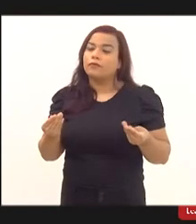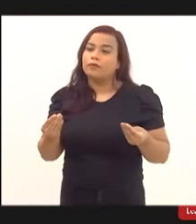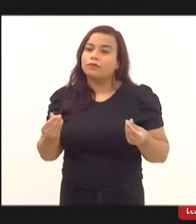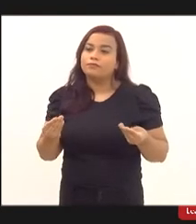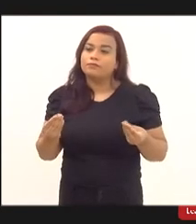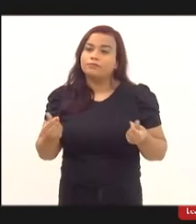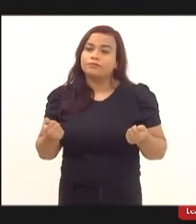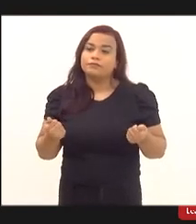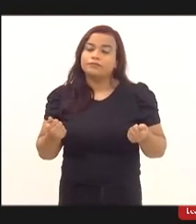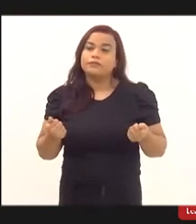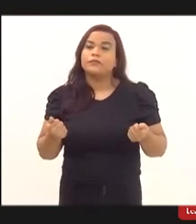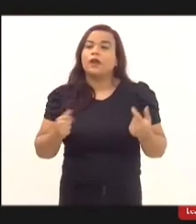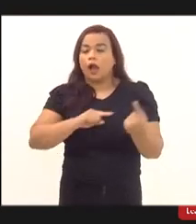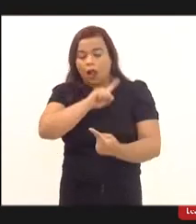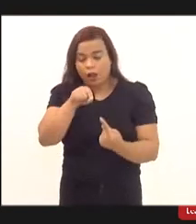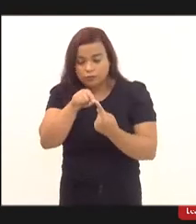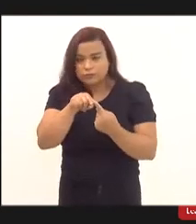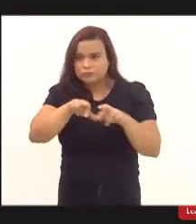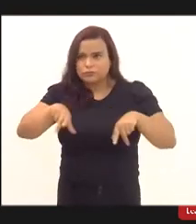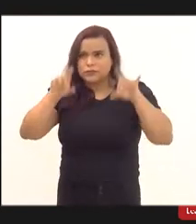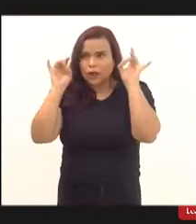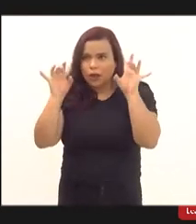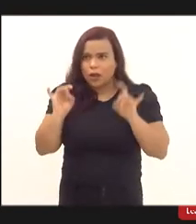e esses objetivos